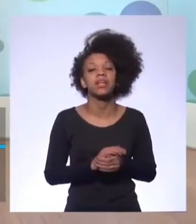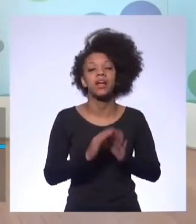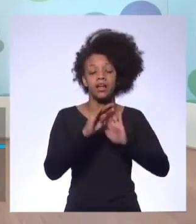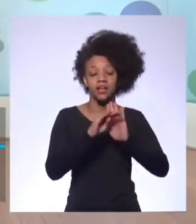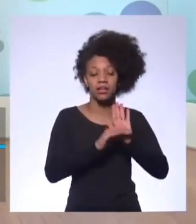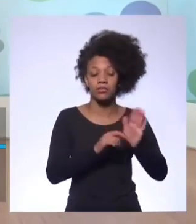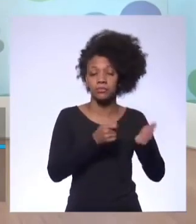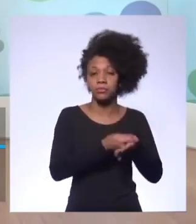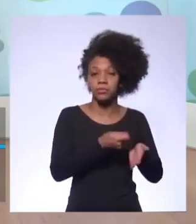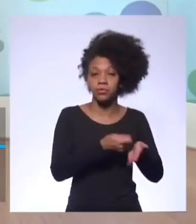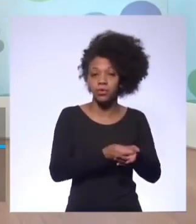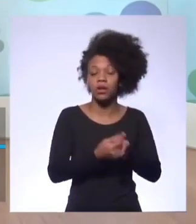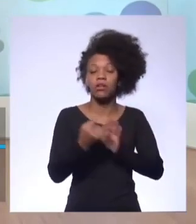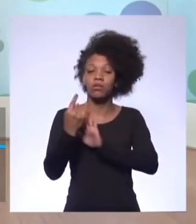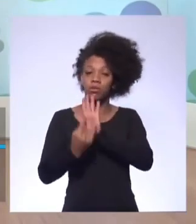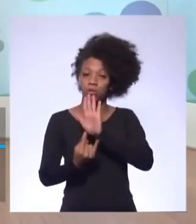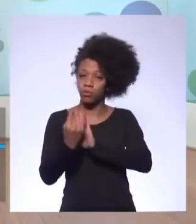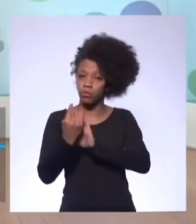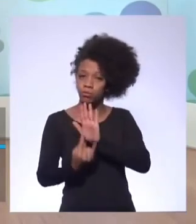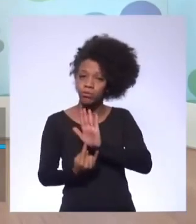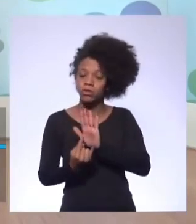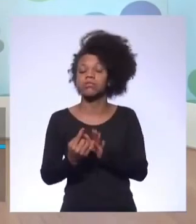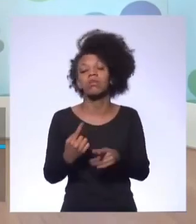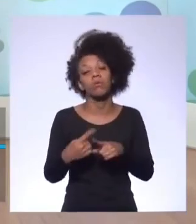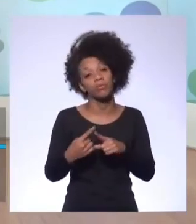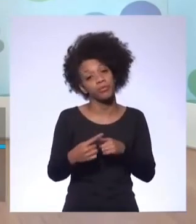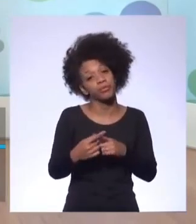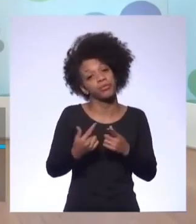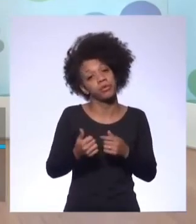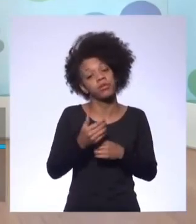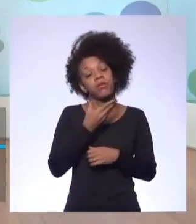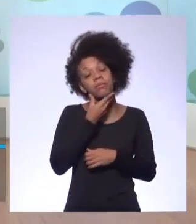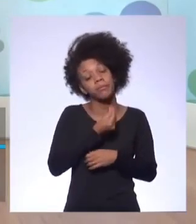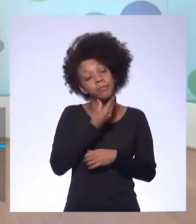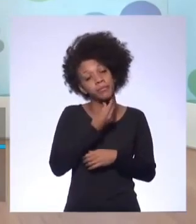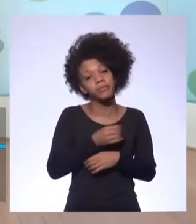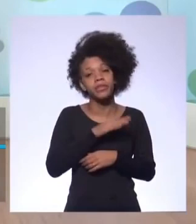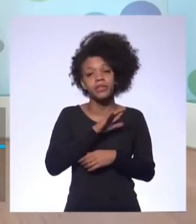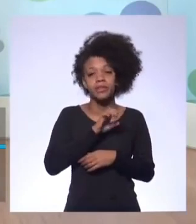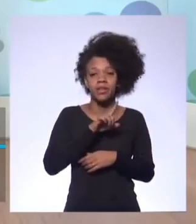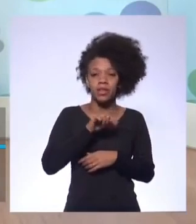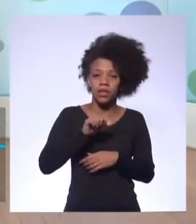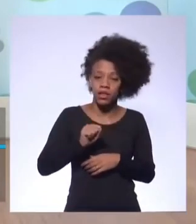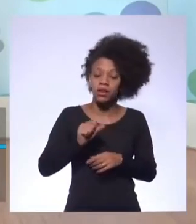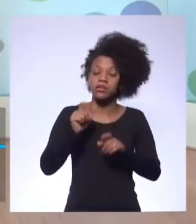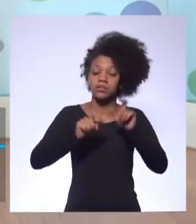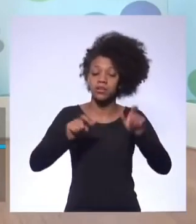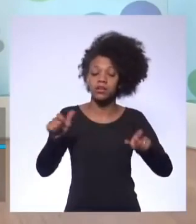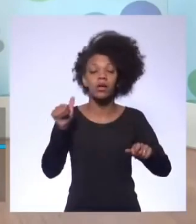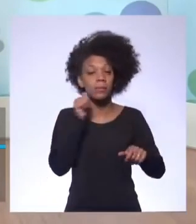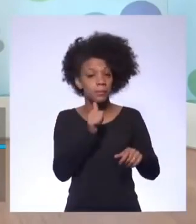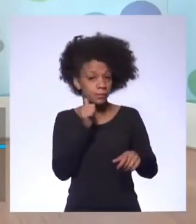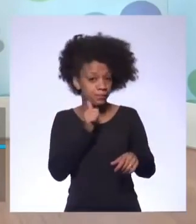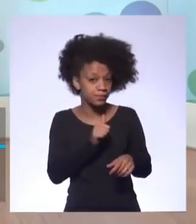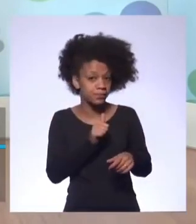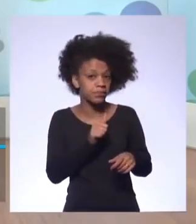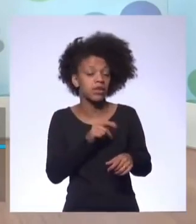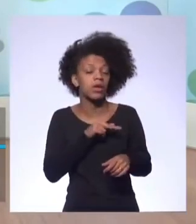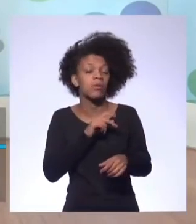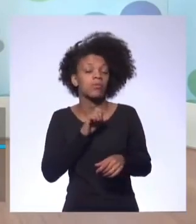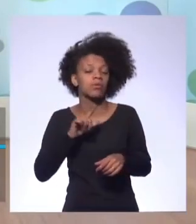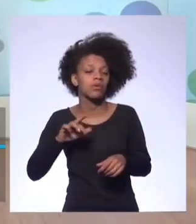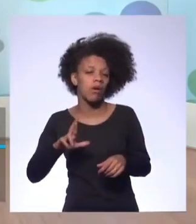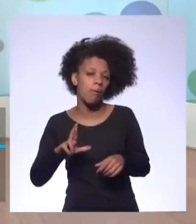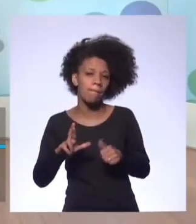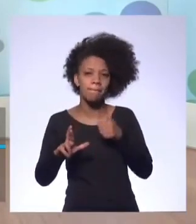Regimento escolar, documento, ele e o, apareceu. Porque é masculino. E o elas, pessoas. Porque está, né? Feminino plural. Ok.